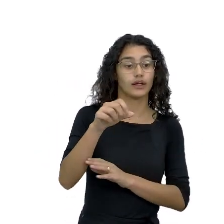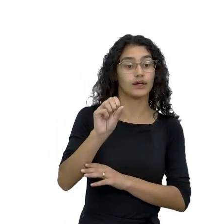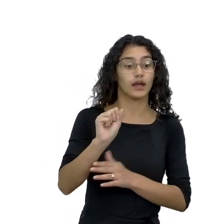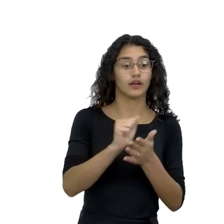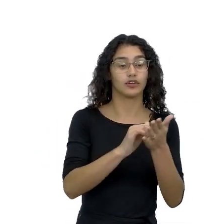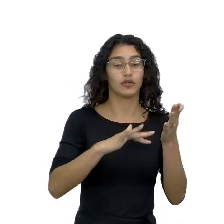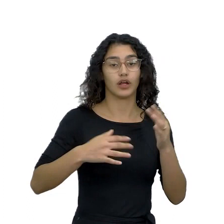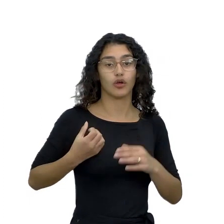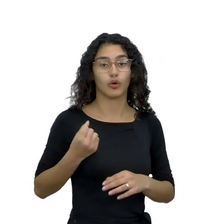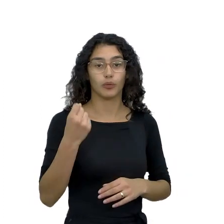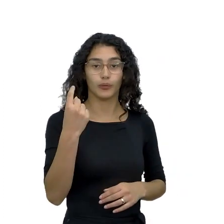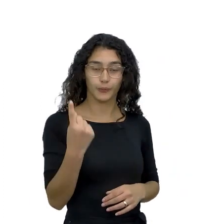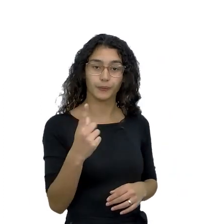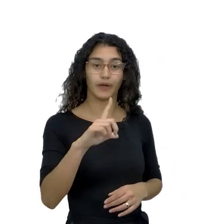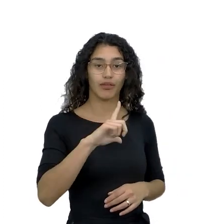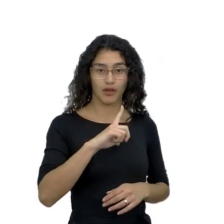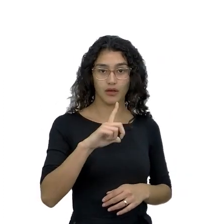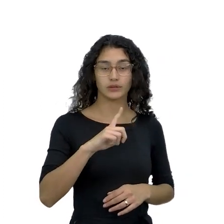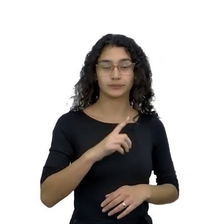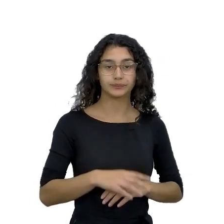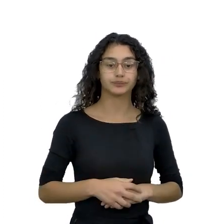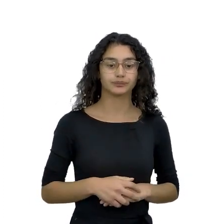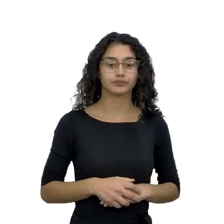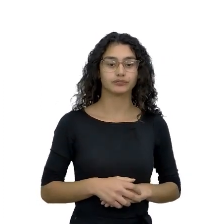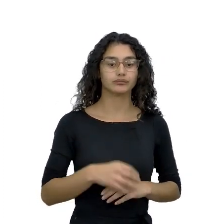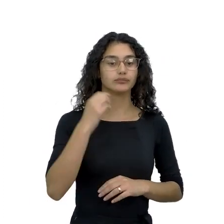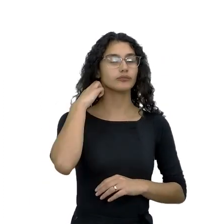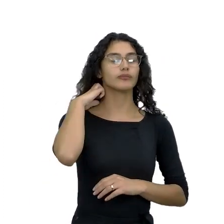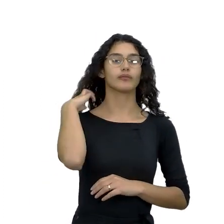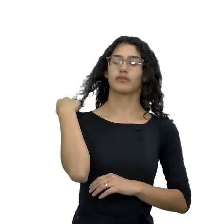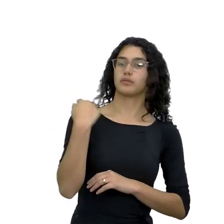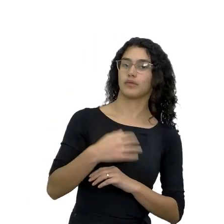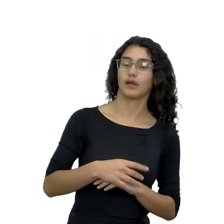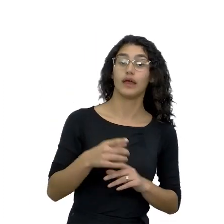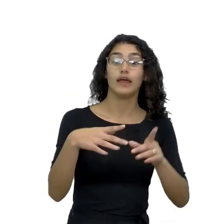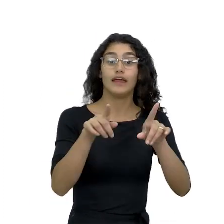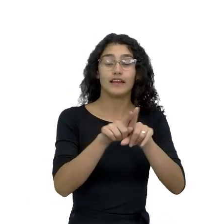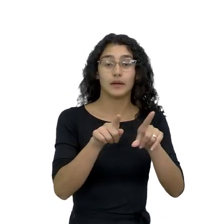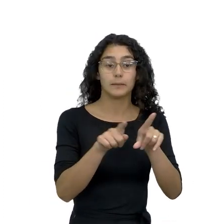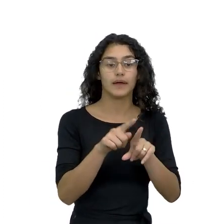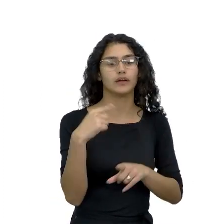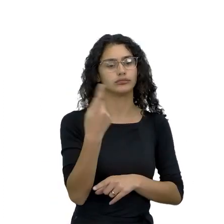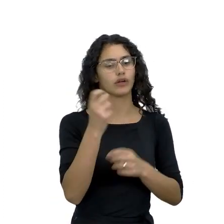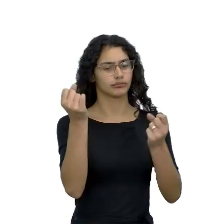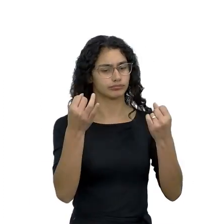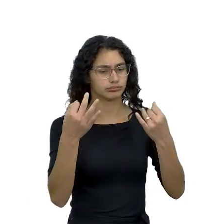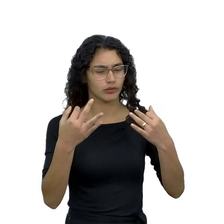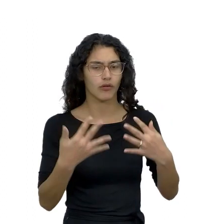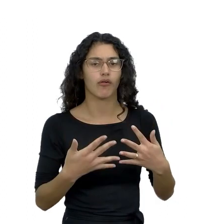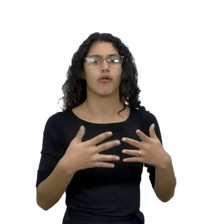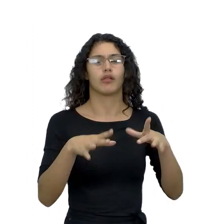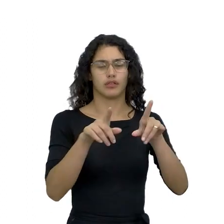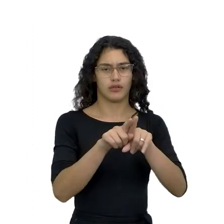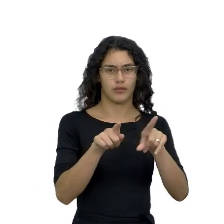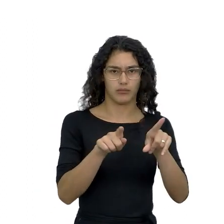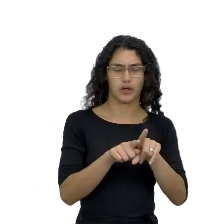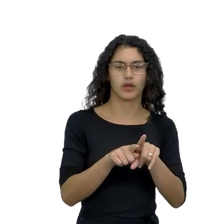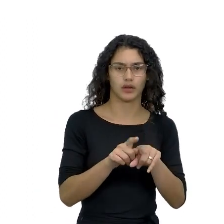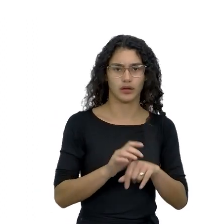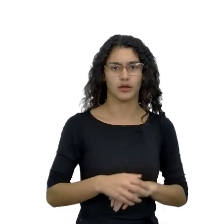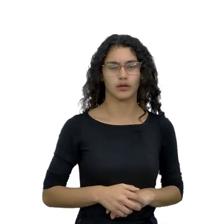SA1. E também, né, nós já falamos bastante aqui